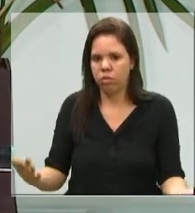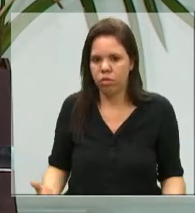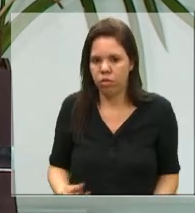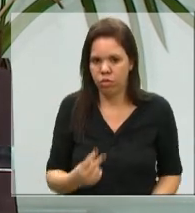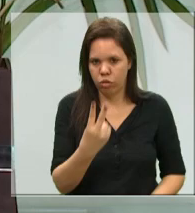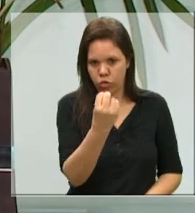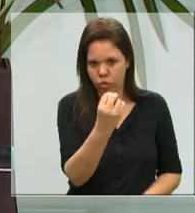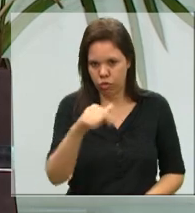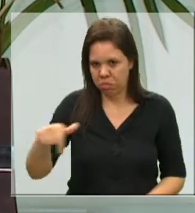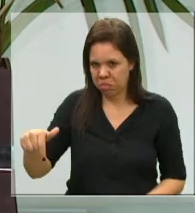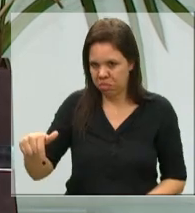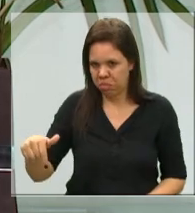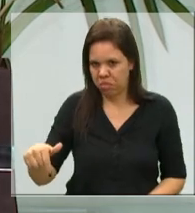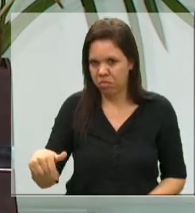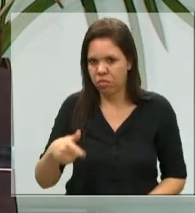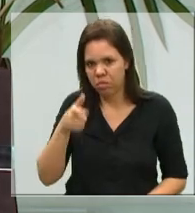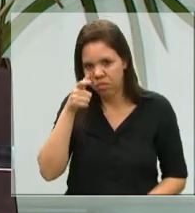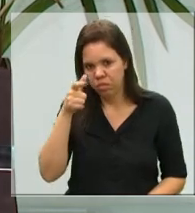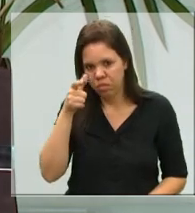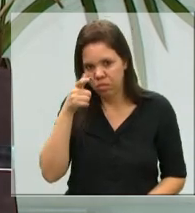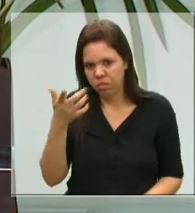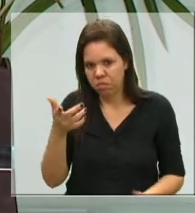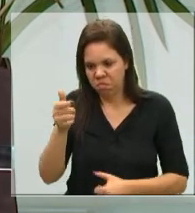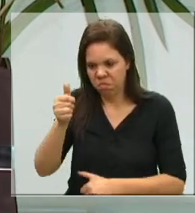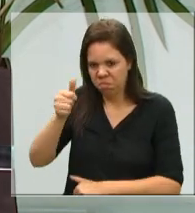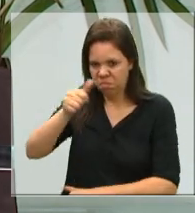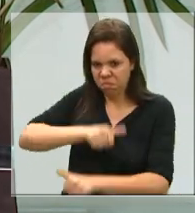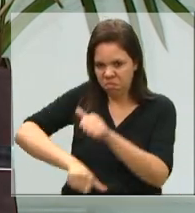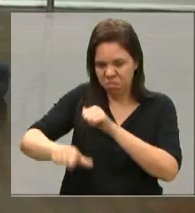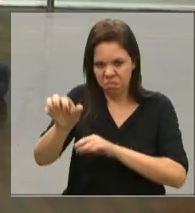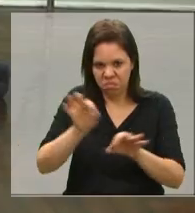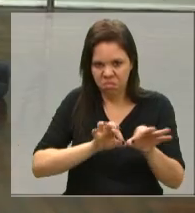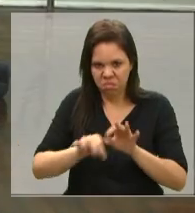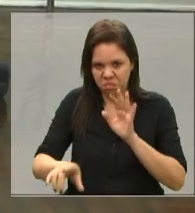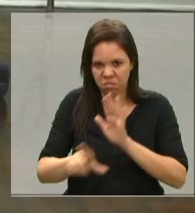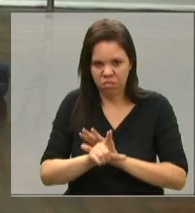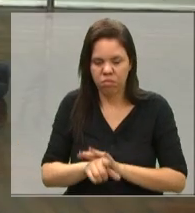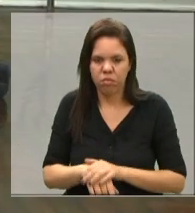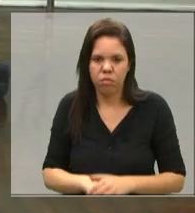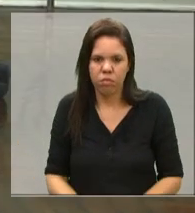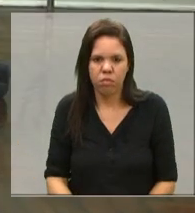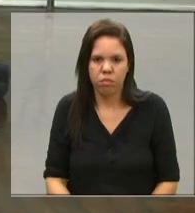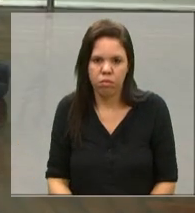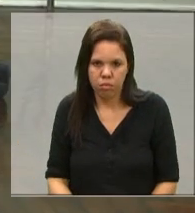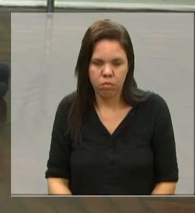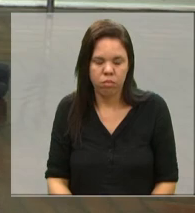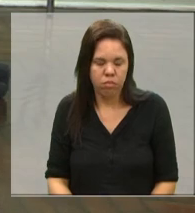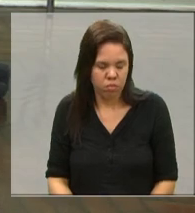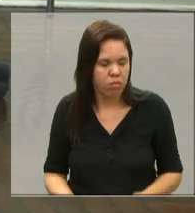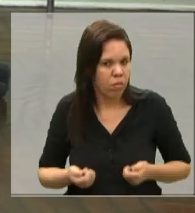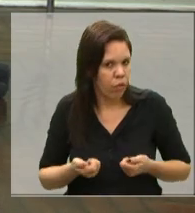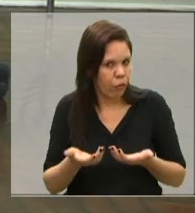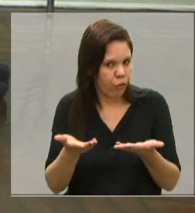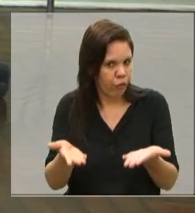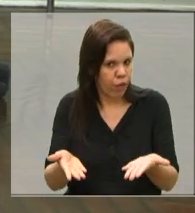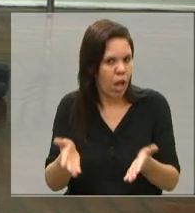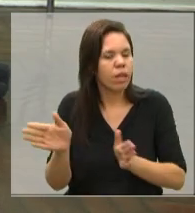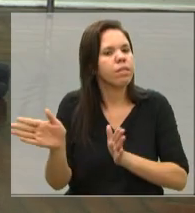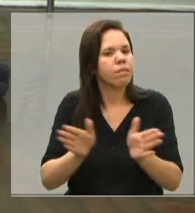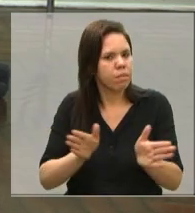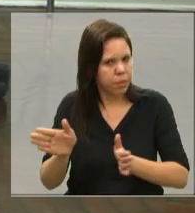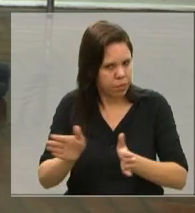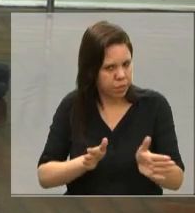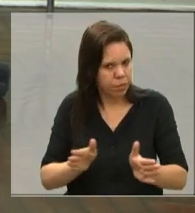de 2017, quando nós assistimos um boom, uma mudança na regulamentação, ela oferece